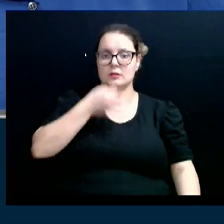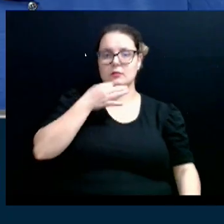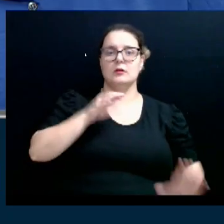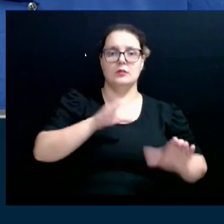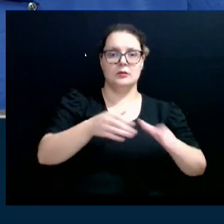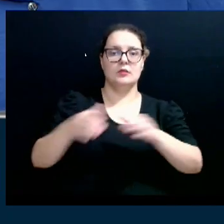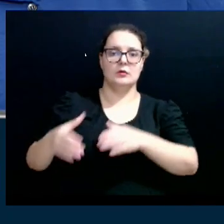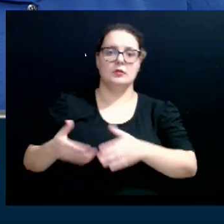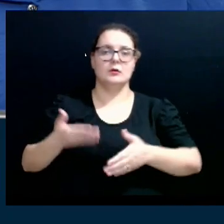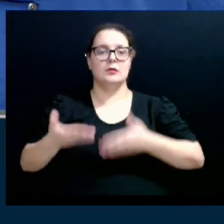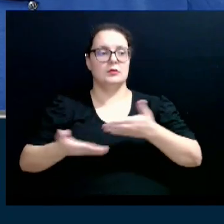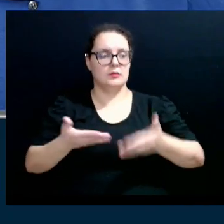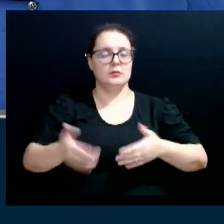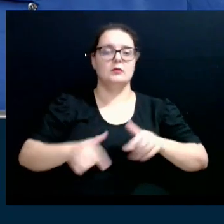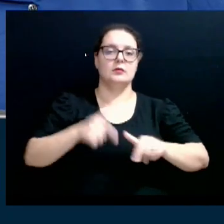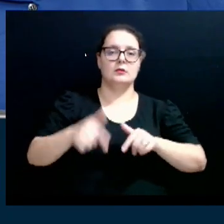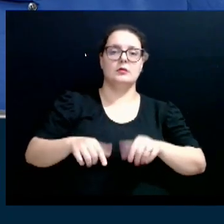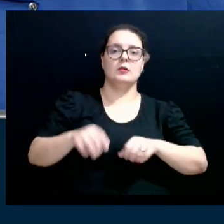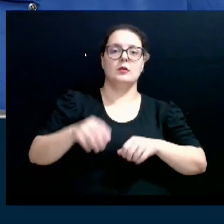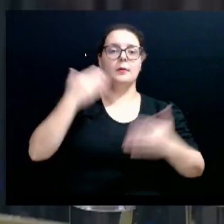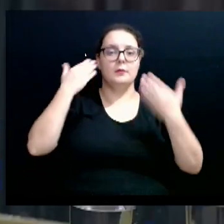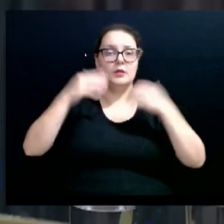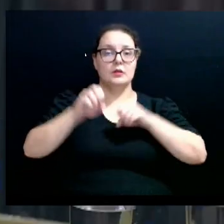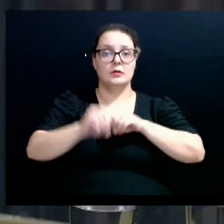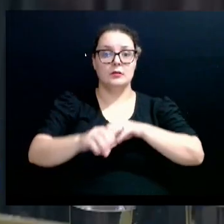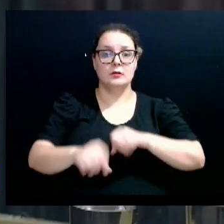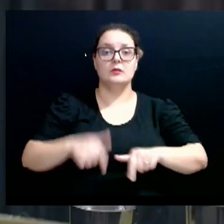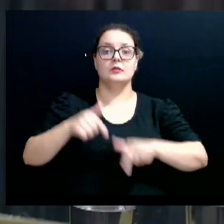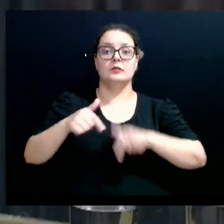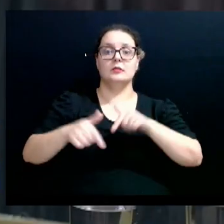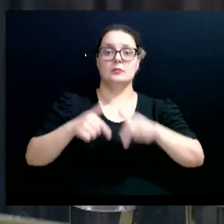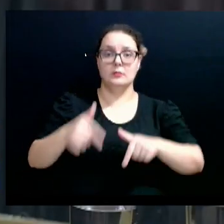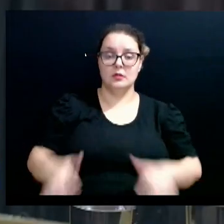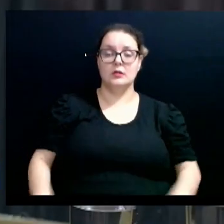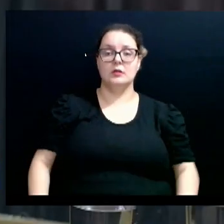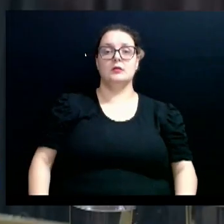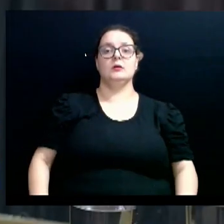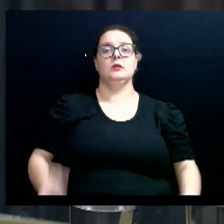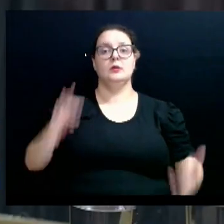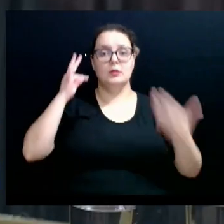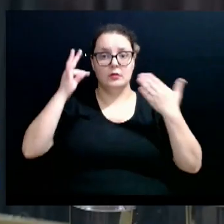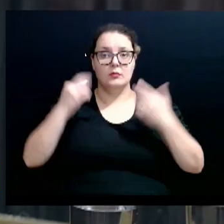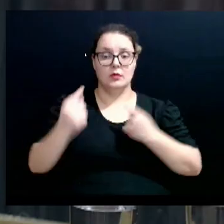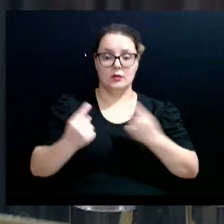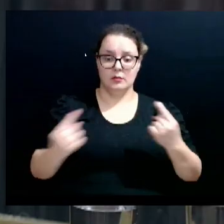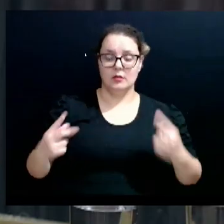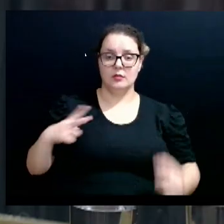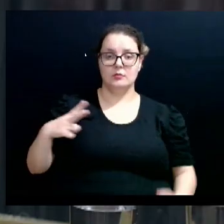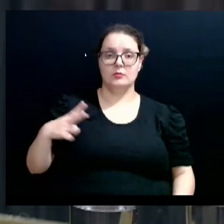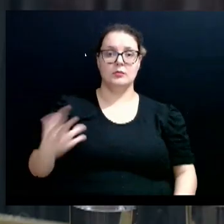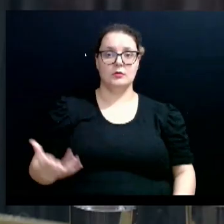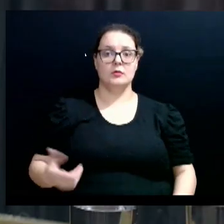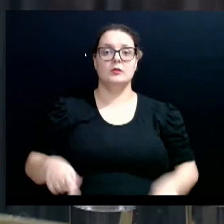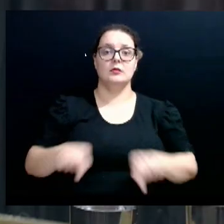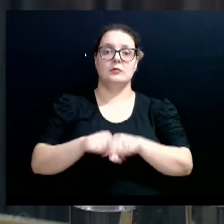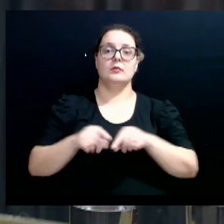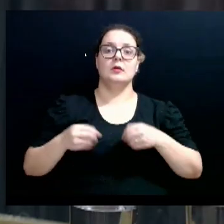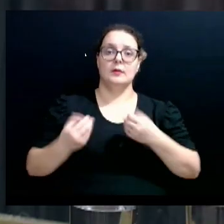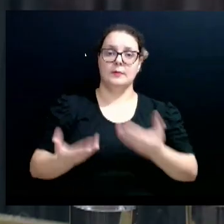com a psicoeducação, Uhum. também tem os momentos terapêuticos, né, também a gente oferece,